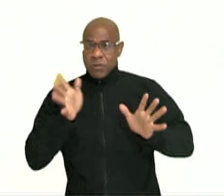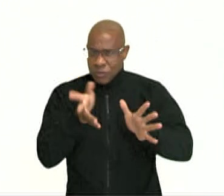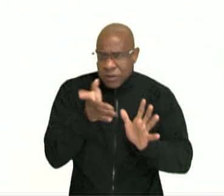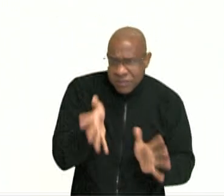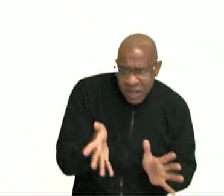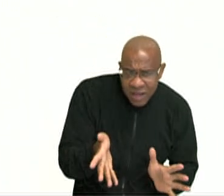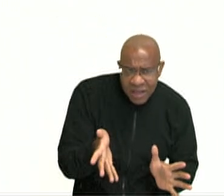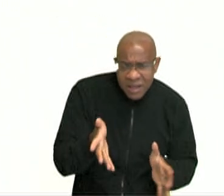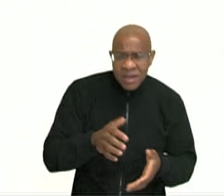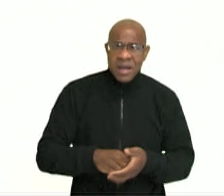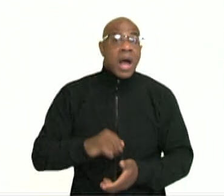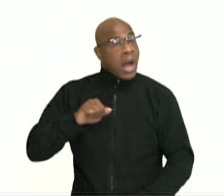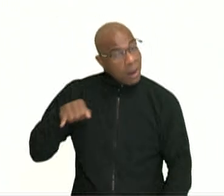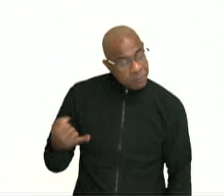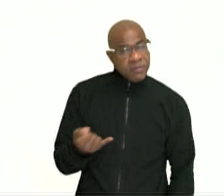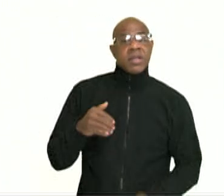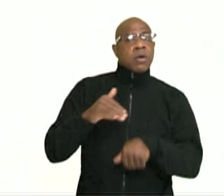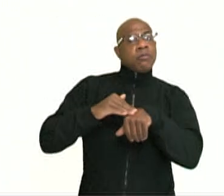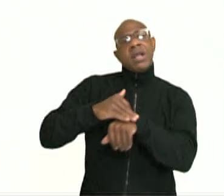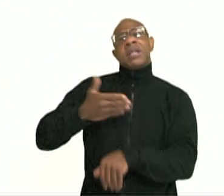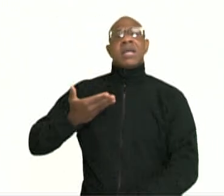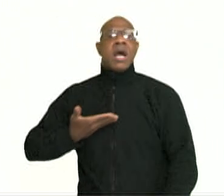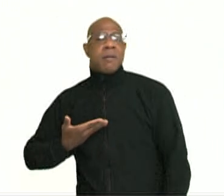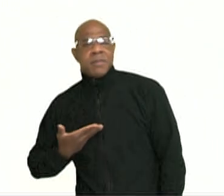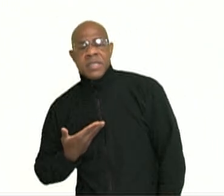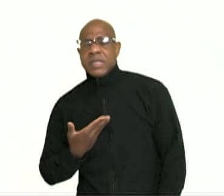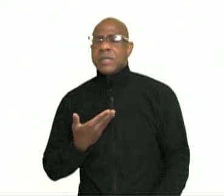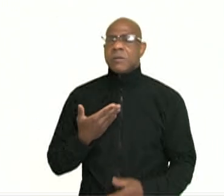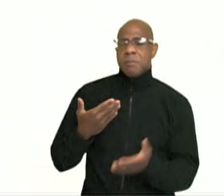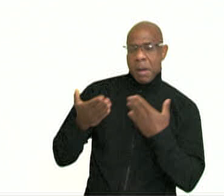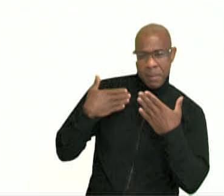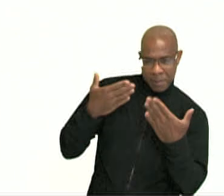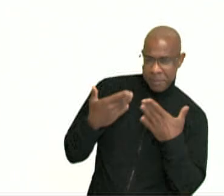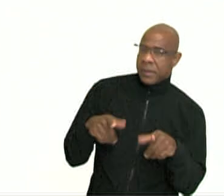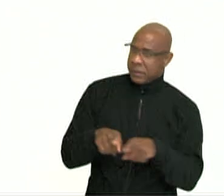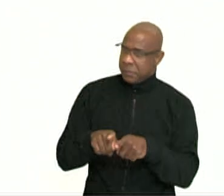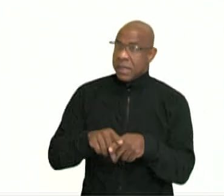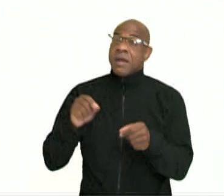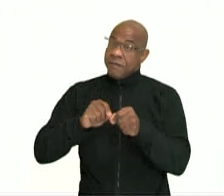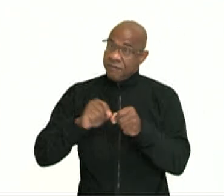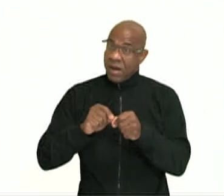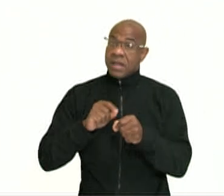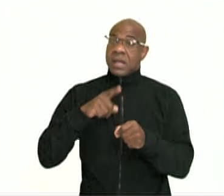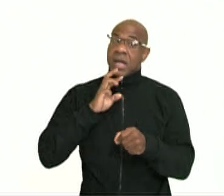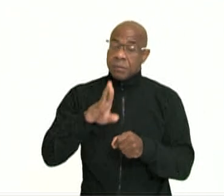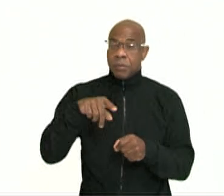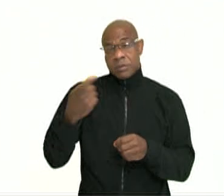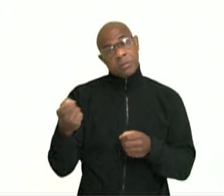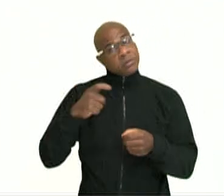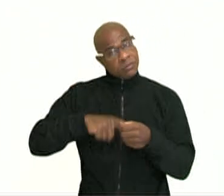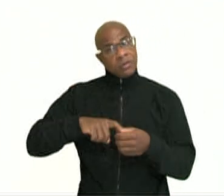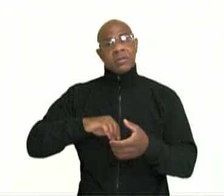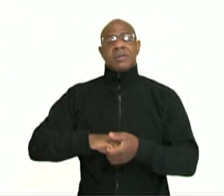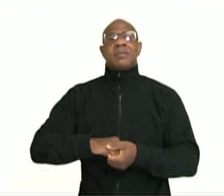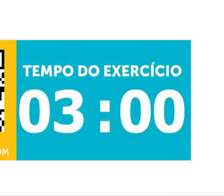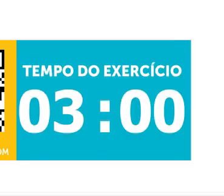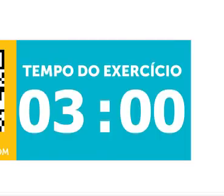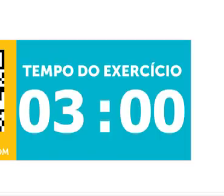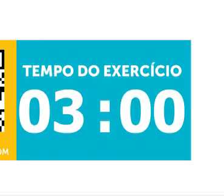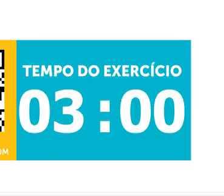aproveita aí, ó. Conversa com um colega, troca uma ideia. Faz aí que eu volto daqui a pouco conferir